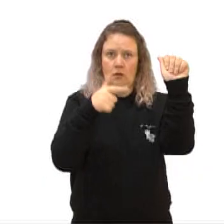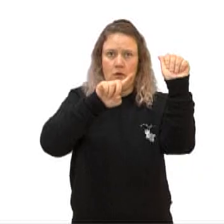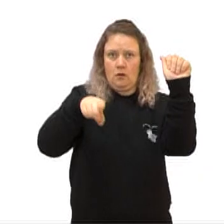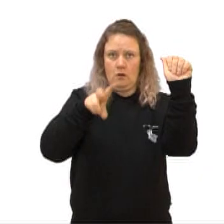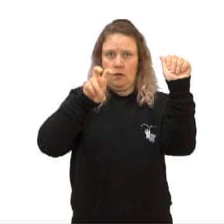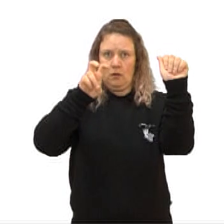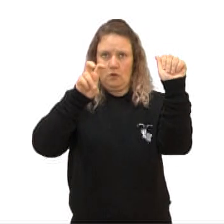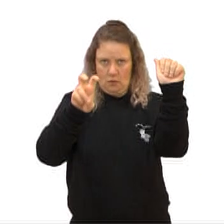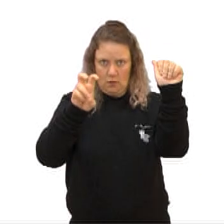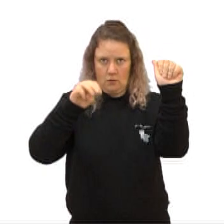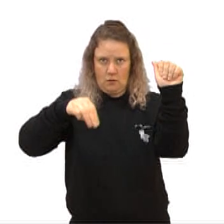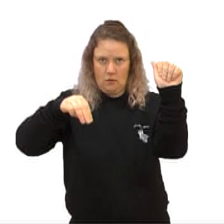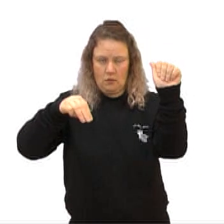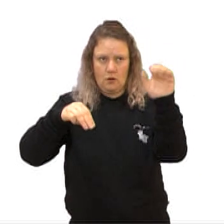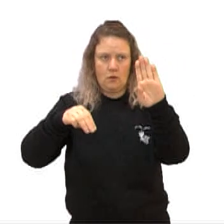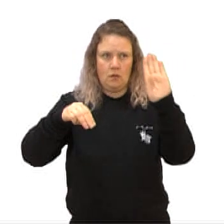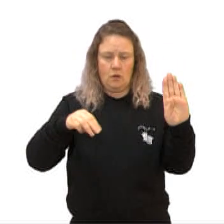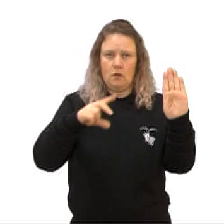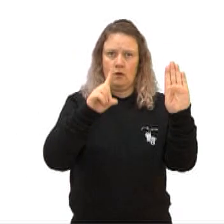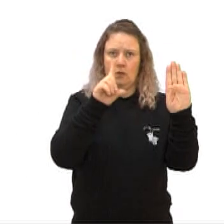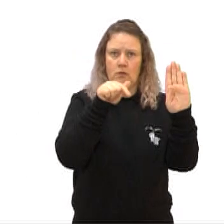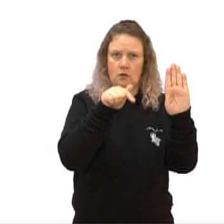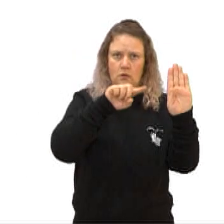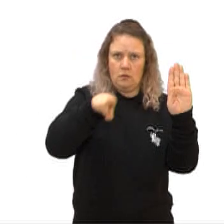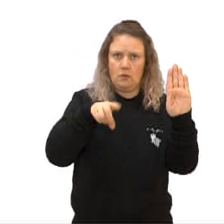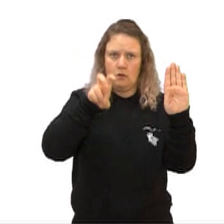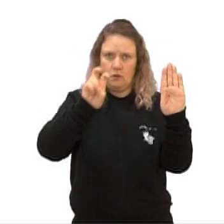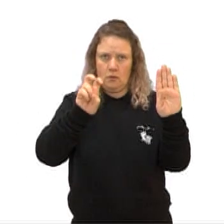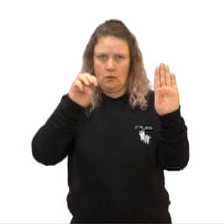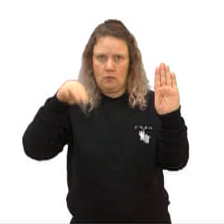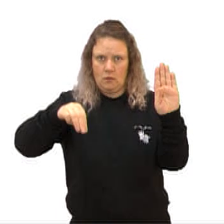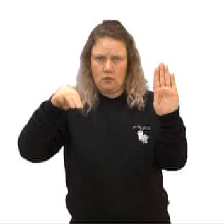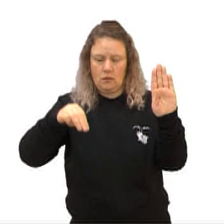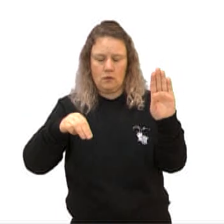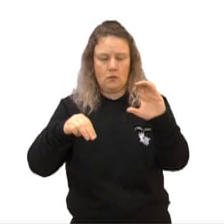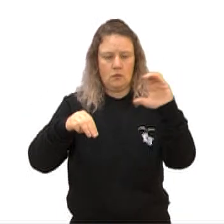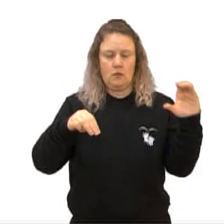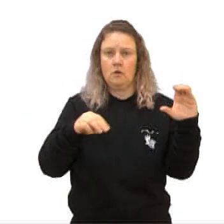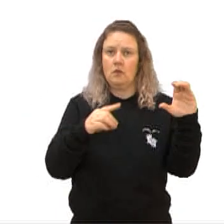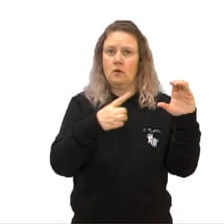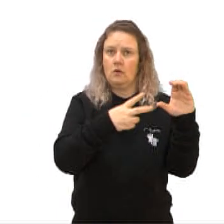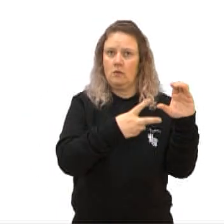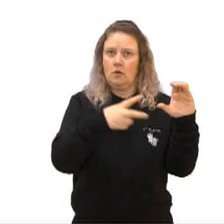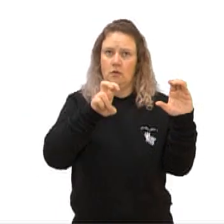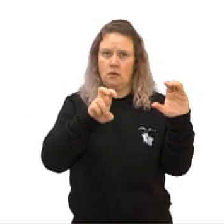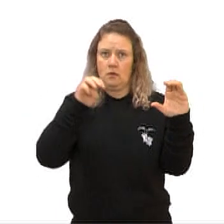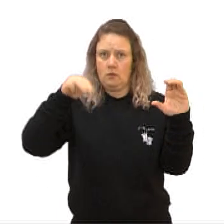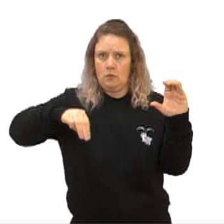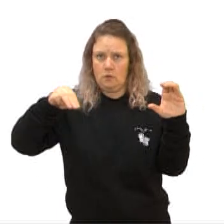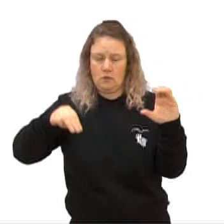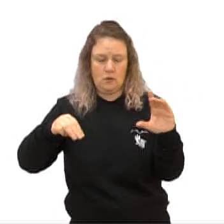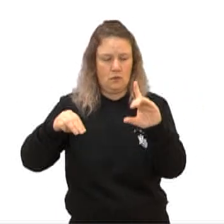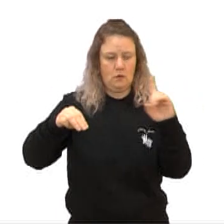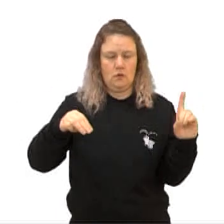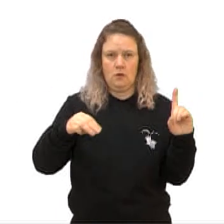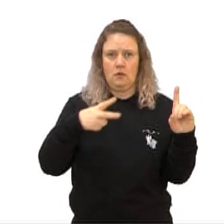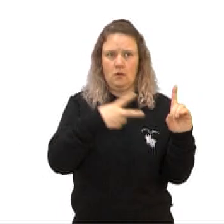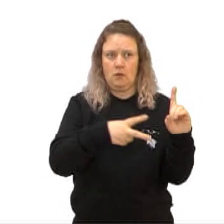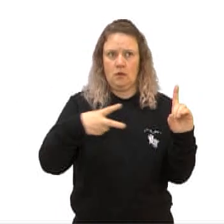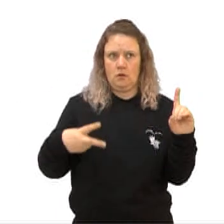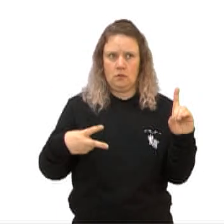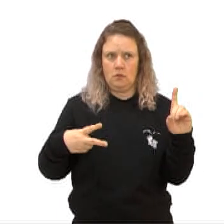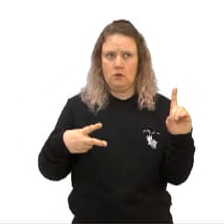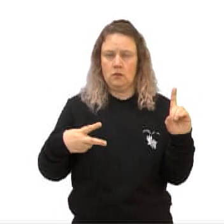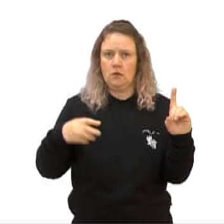metros, alternativa B, 17,5 metros, alternativa C, 25 metros, alternativa D, 22,5